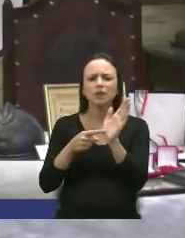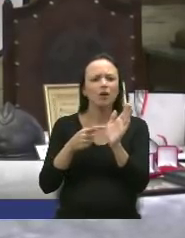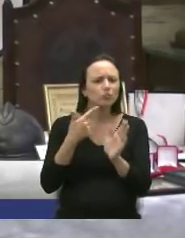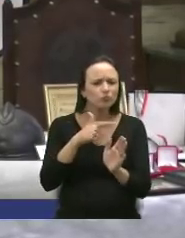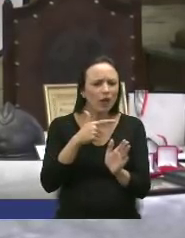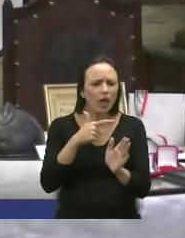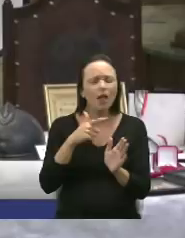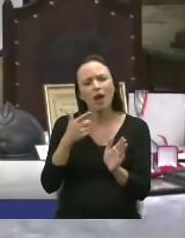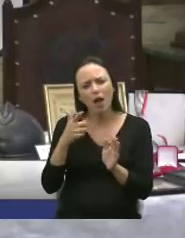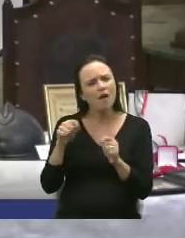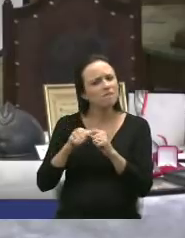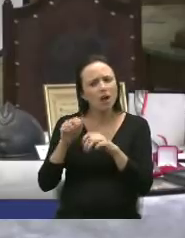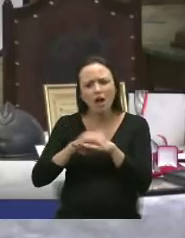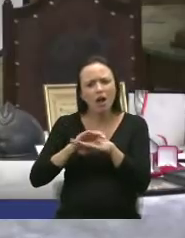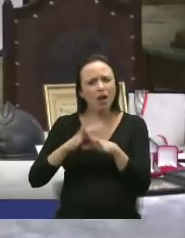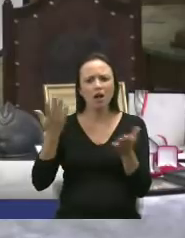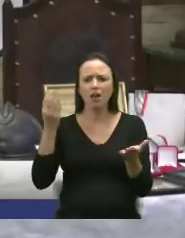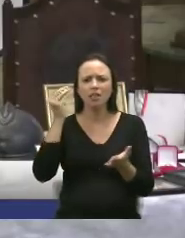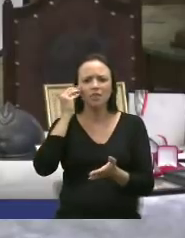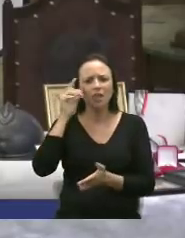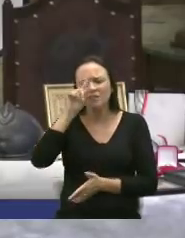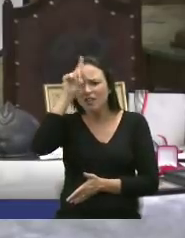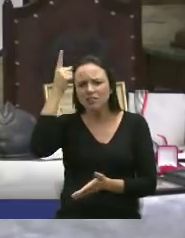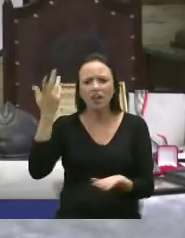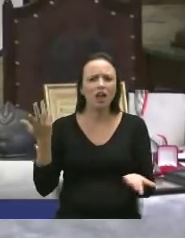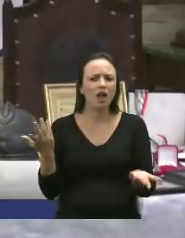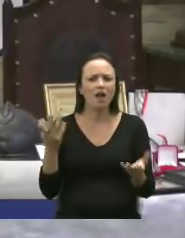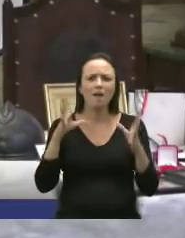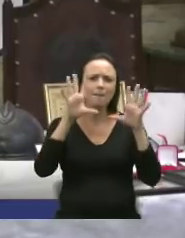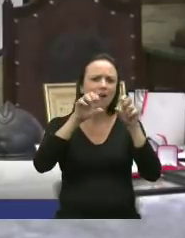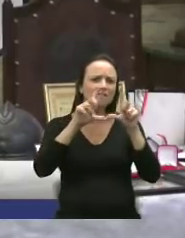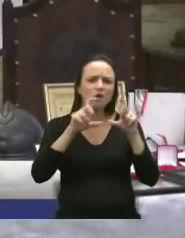improvisar? Vamos buscar uma foto na internet e imprimir?